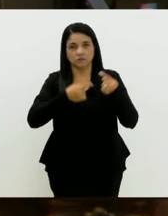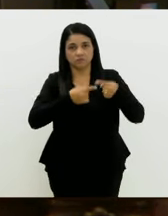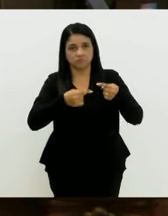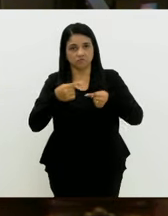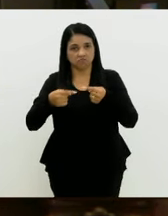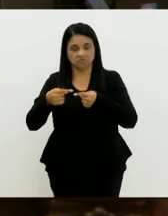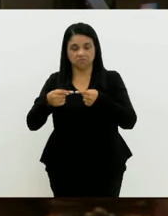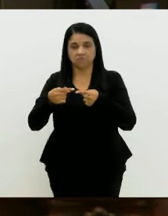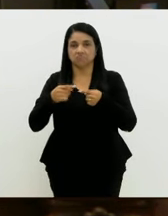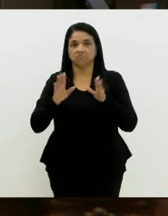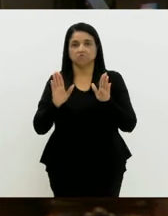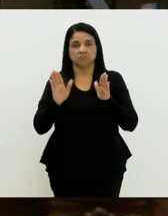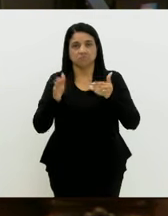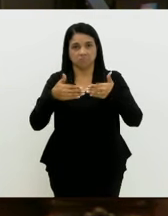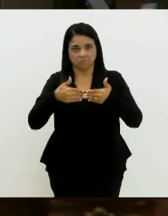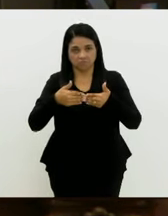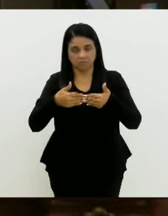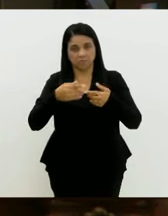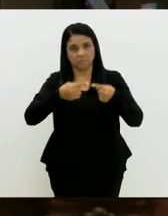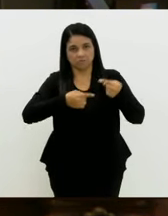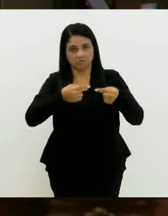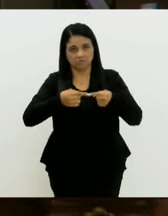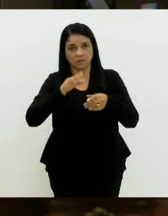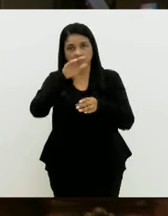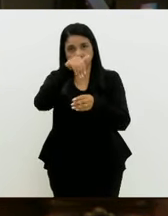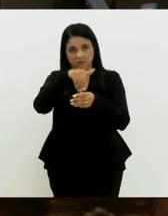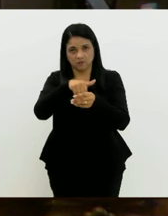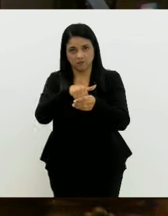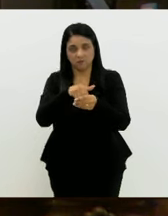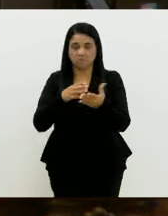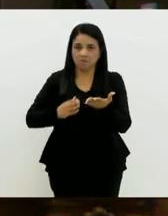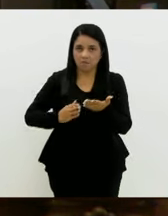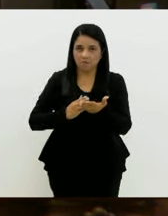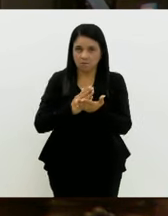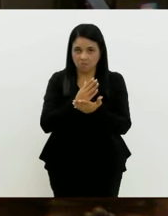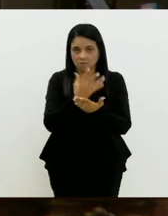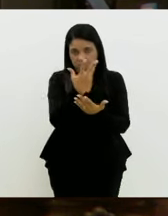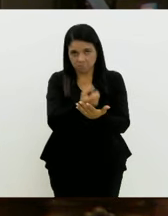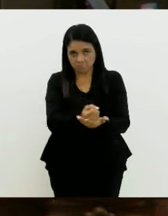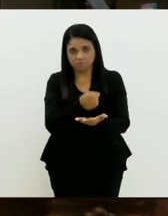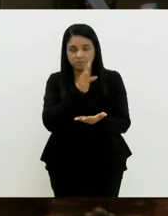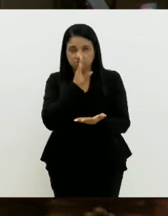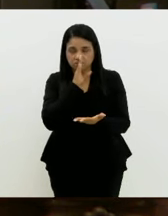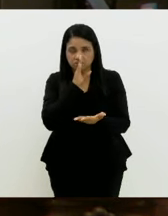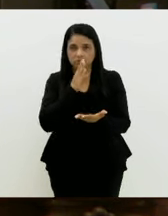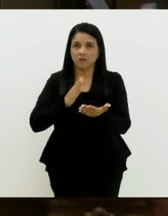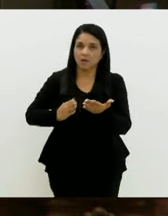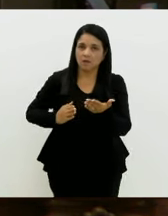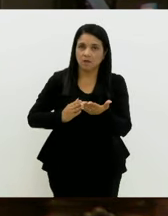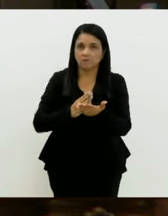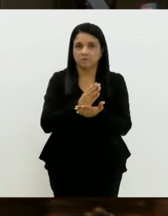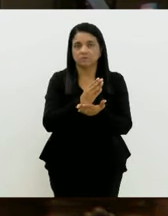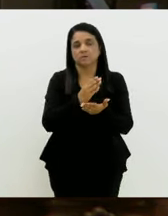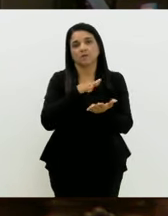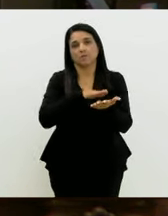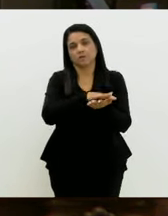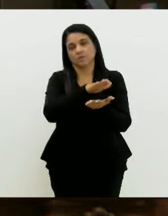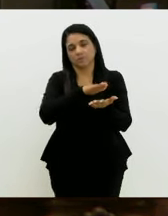queira discutir, encerrada a discussão. Em votação, os senhores que aprovam, permaneçam como estão. Aprovado, vai à